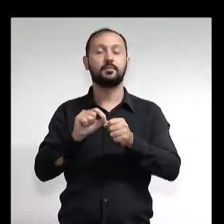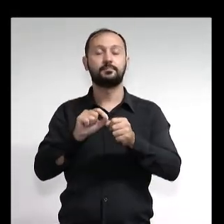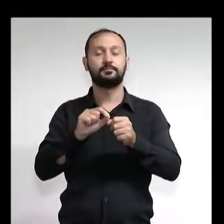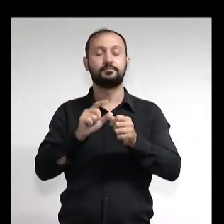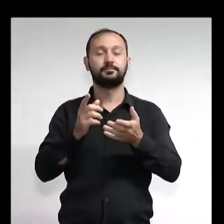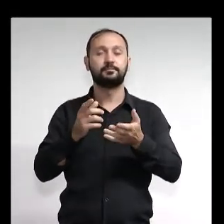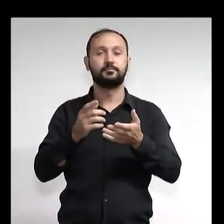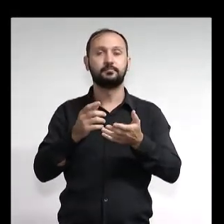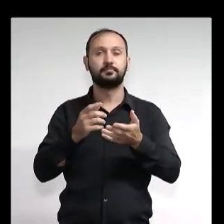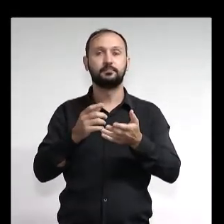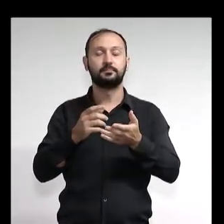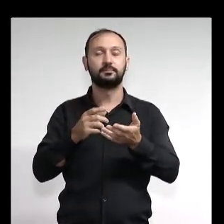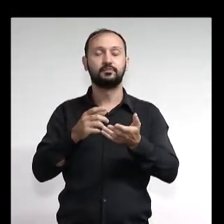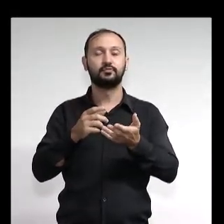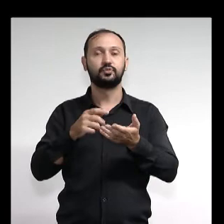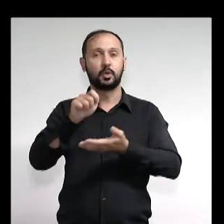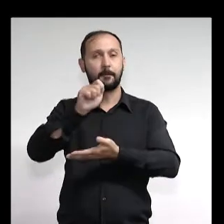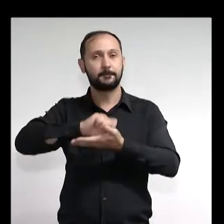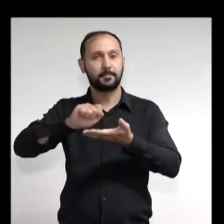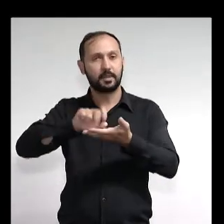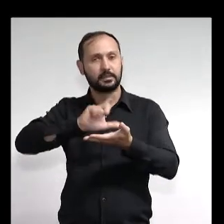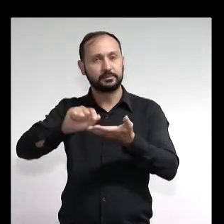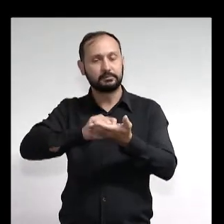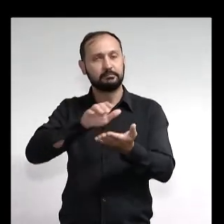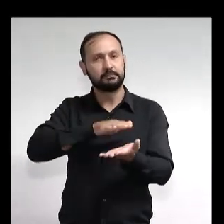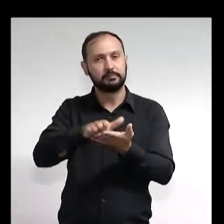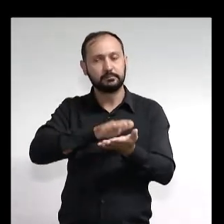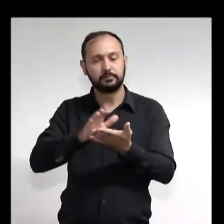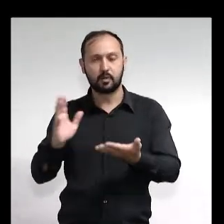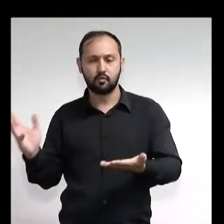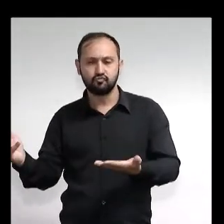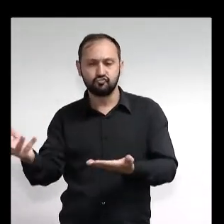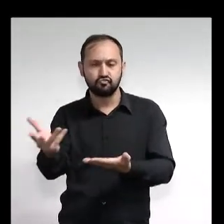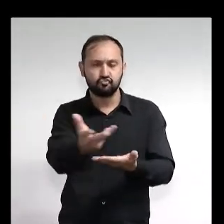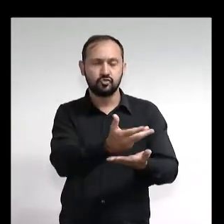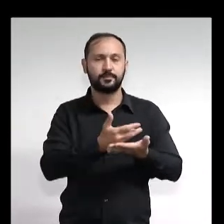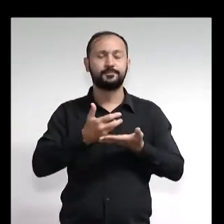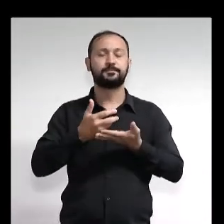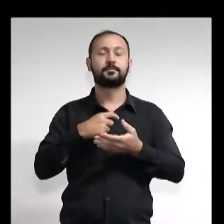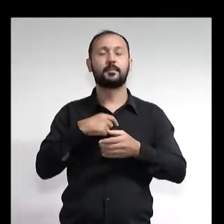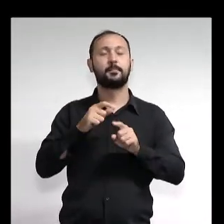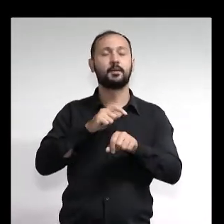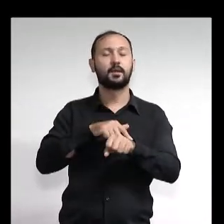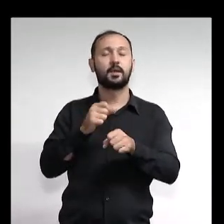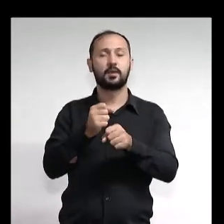meu referencial, quando eu fiz o meu levantamento de publicações,